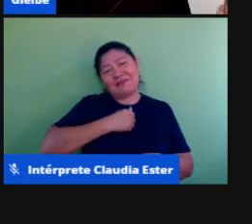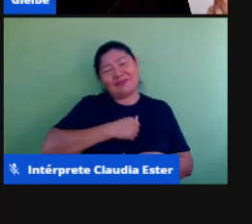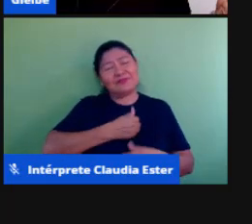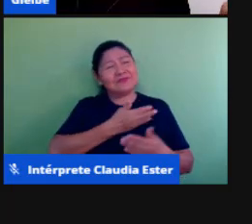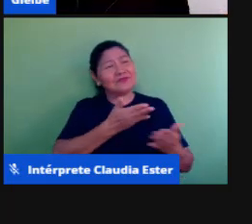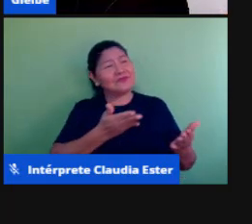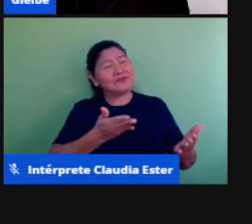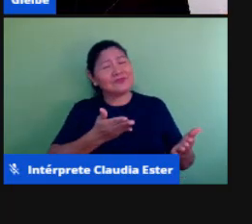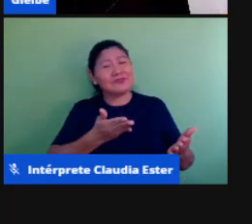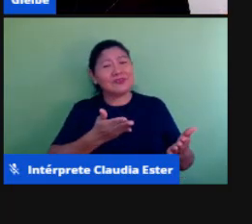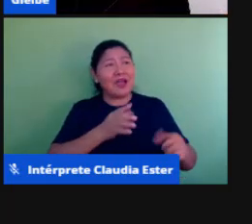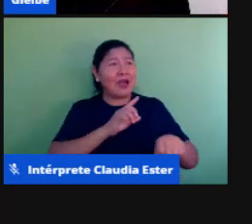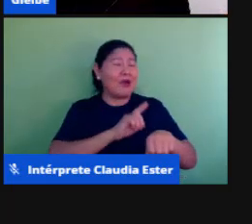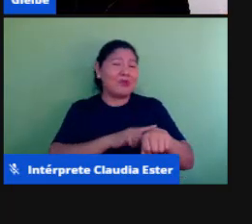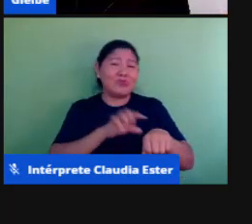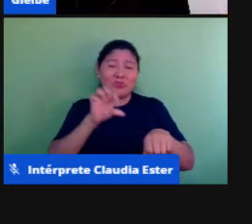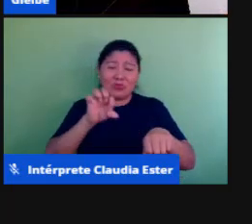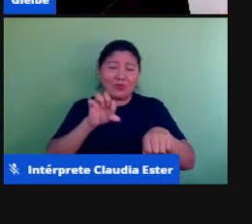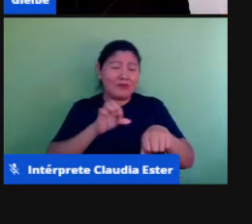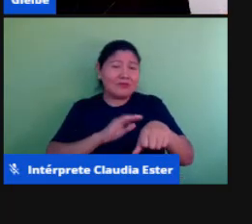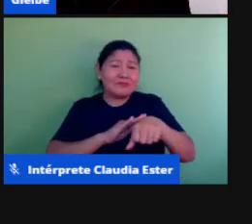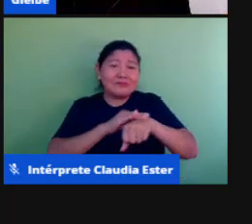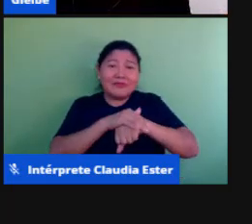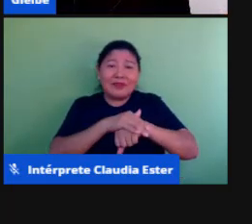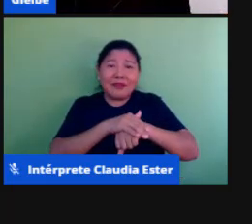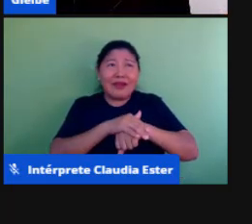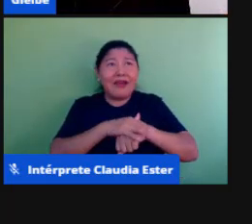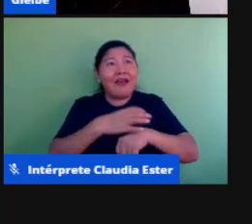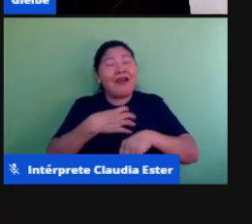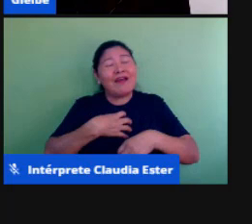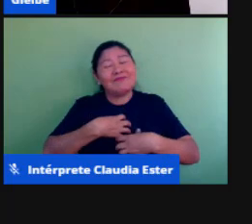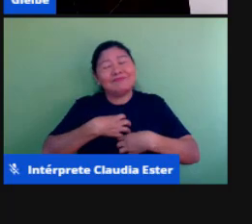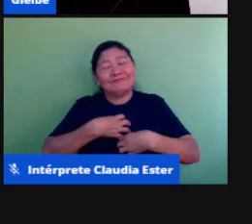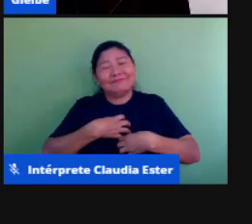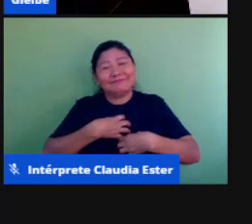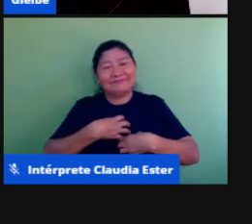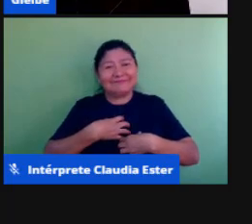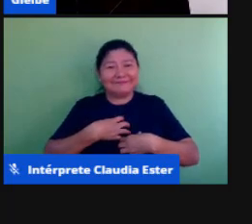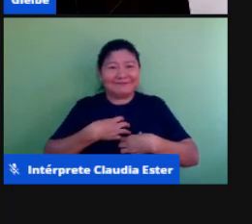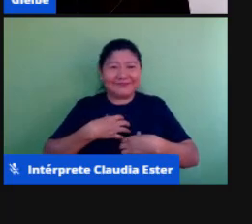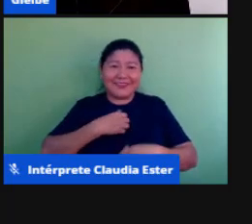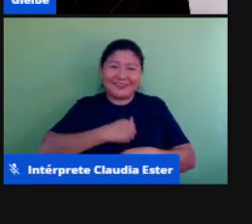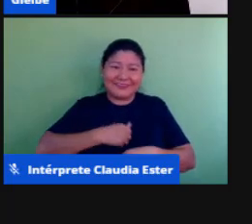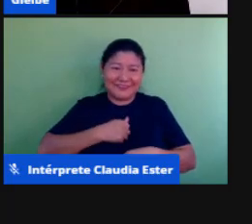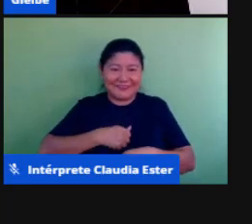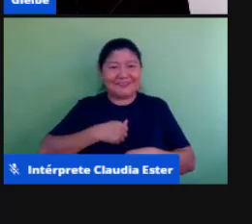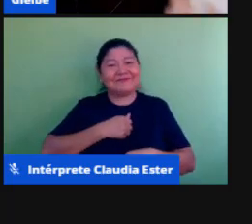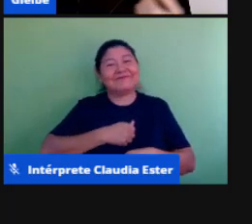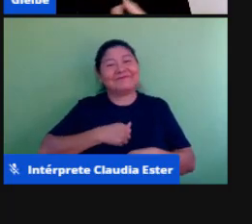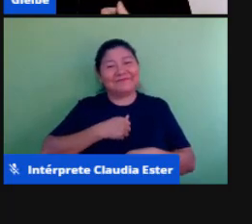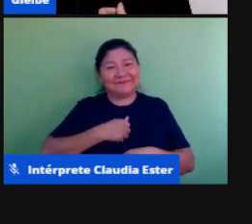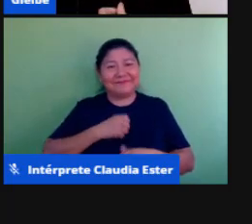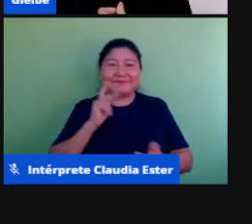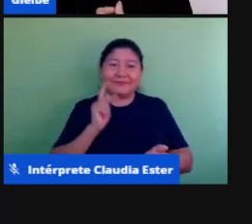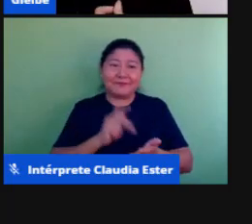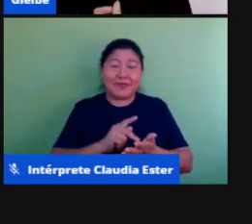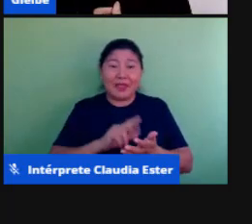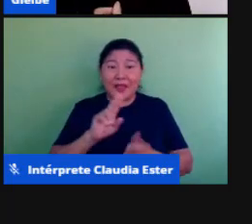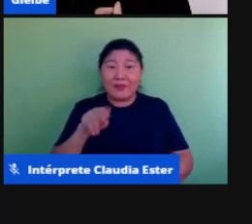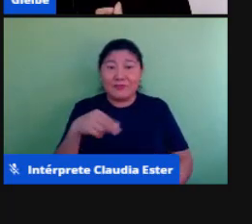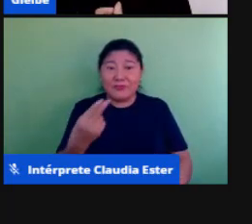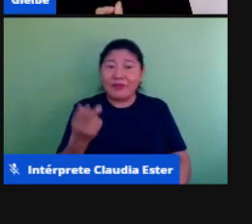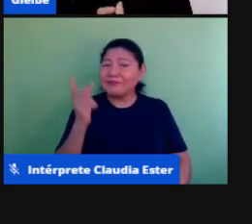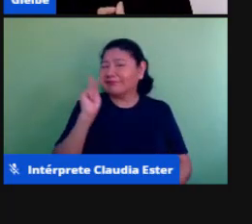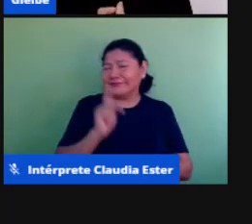noite. Cara, gente, 9 horas da noite e eu vou chorar, né? Esse é o nosso